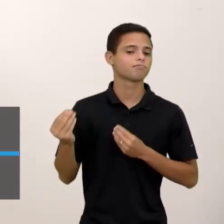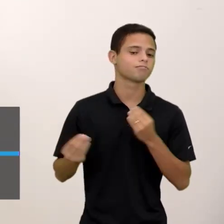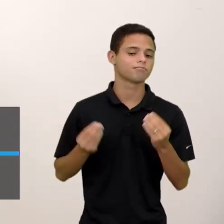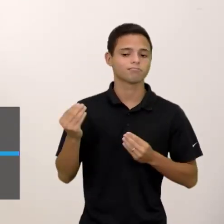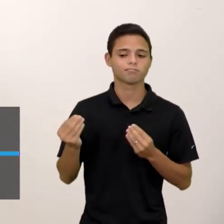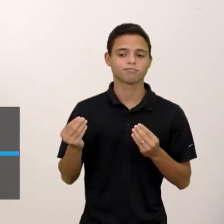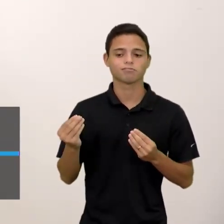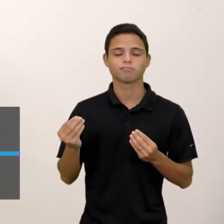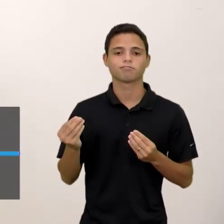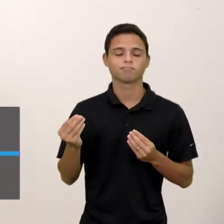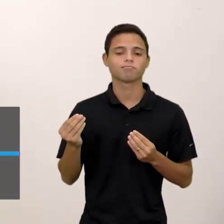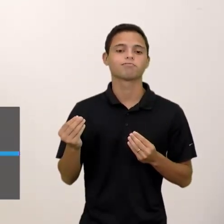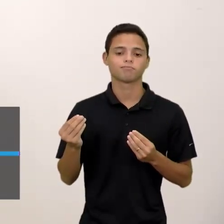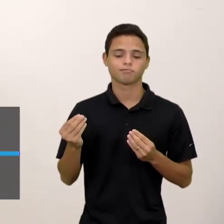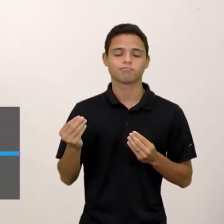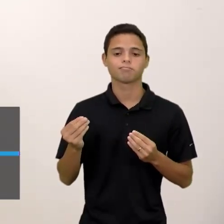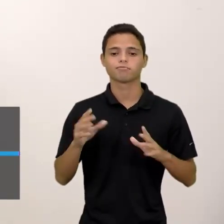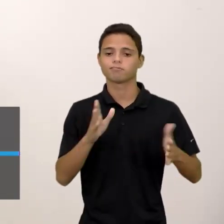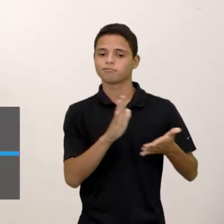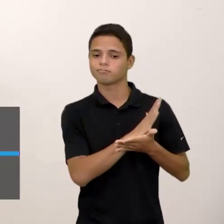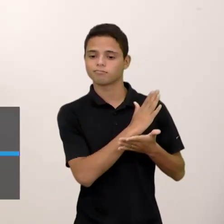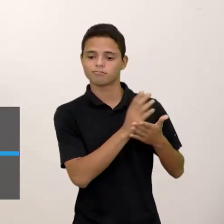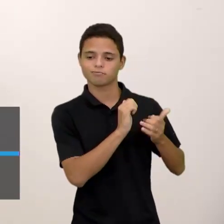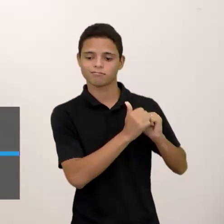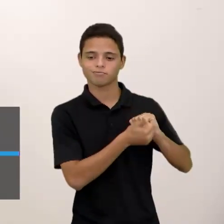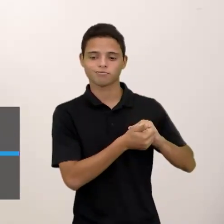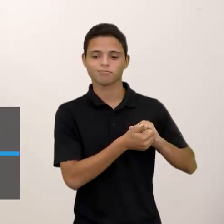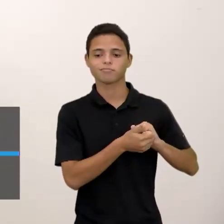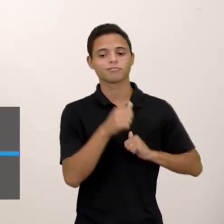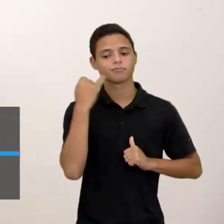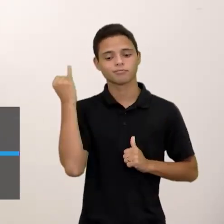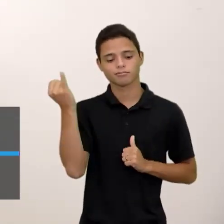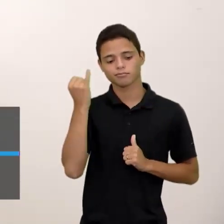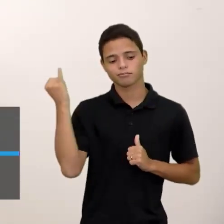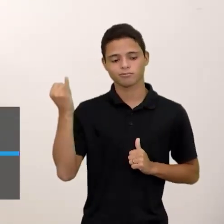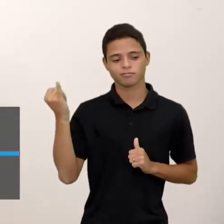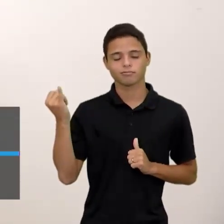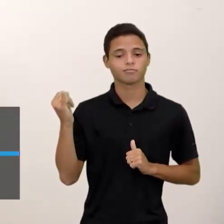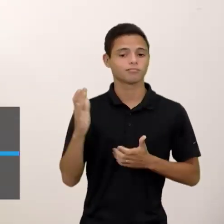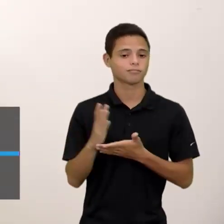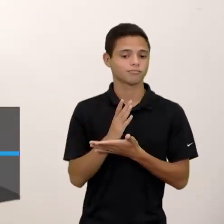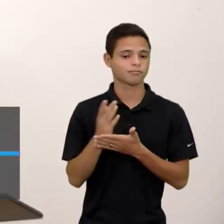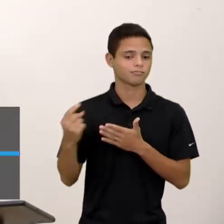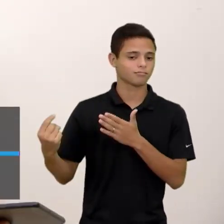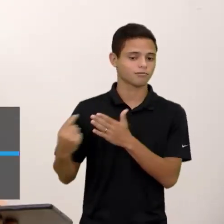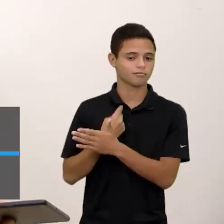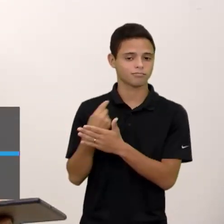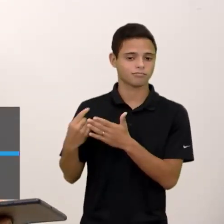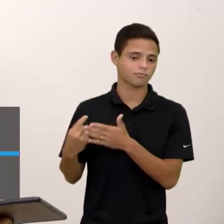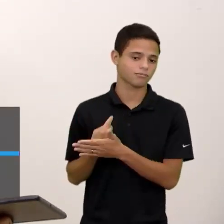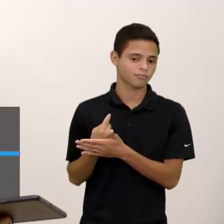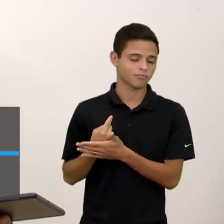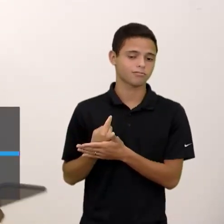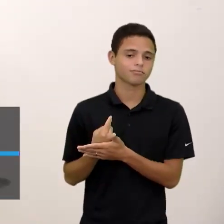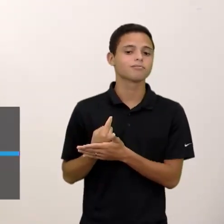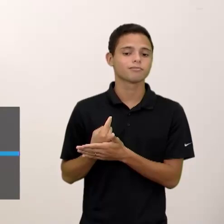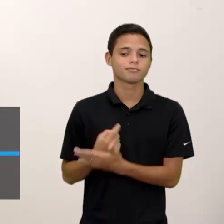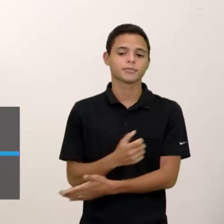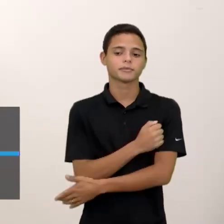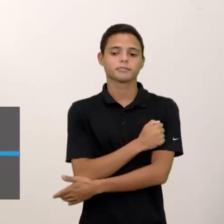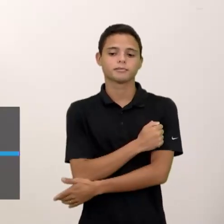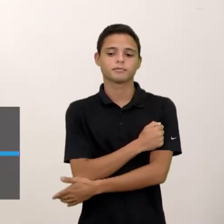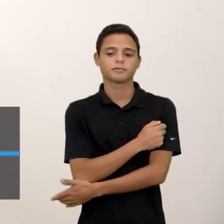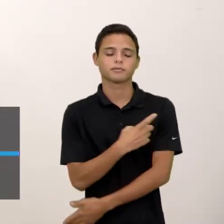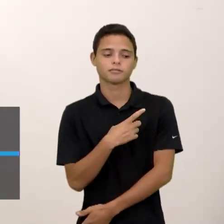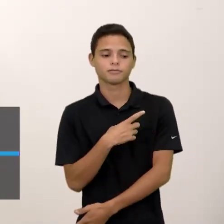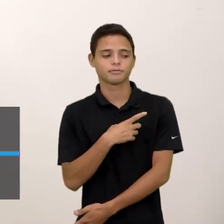essas adaptações / flexibilizações. É importante salientar que uma das perguntas aqui é um estudante que possui